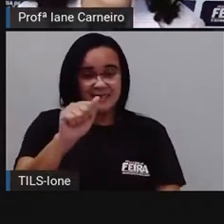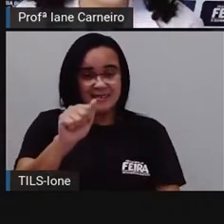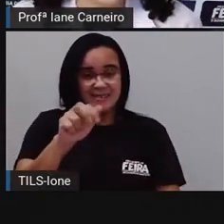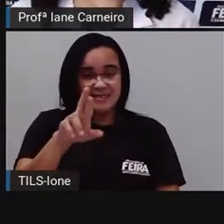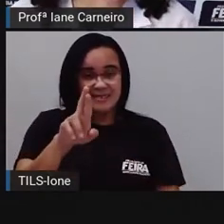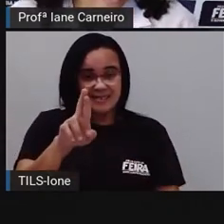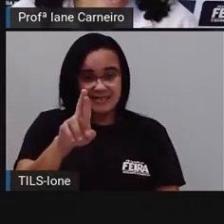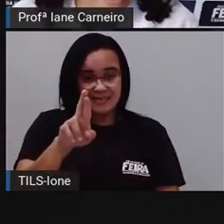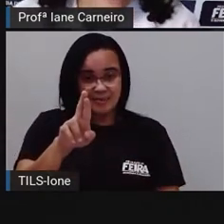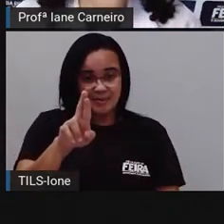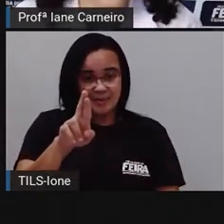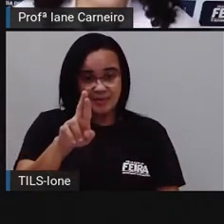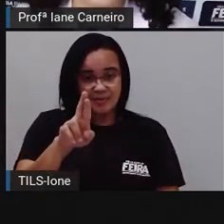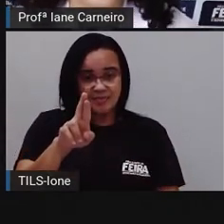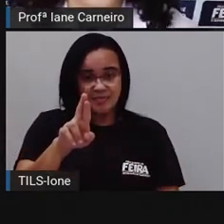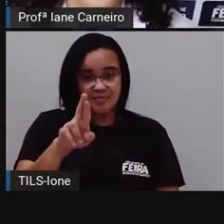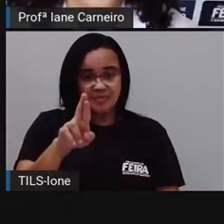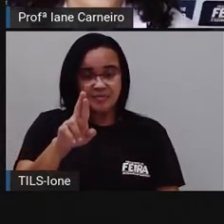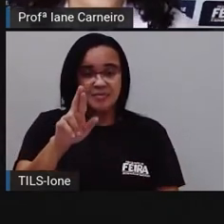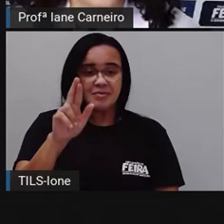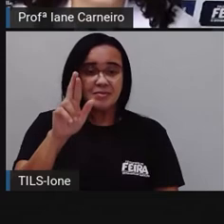O rã, ó.